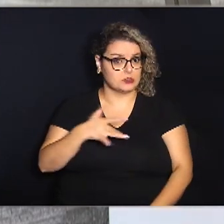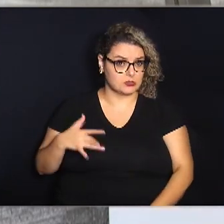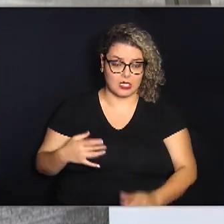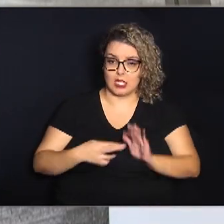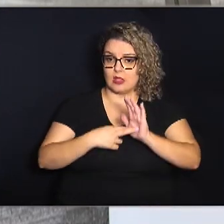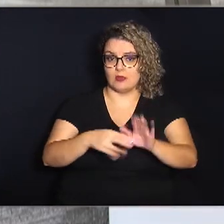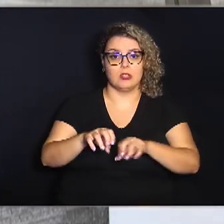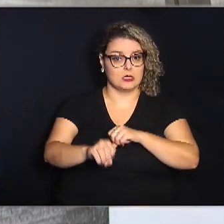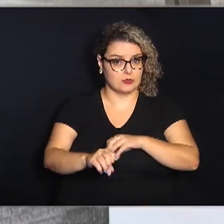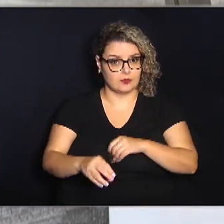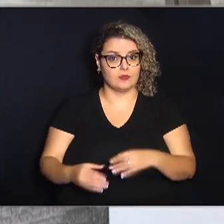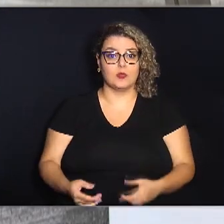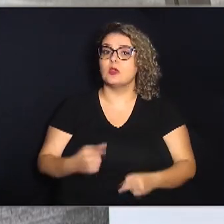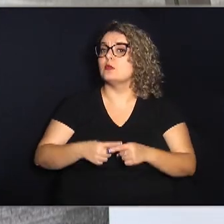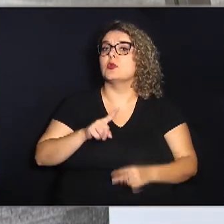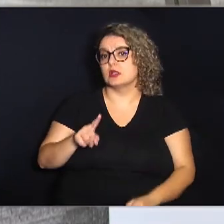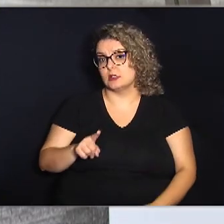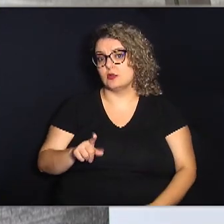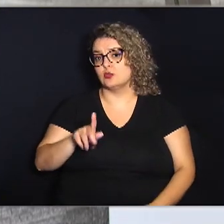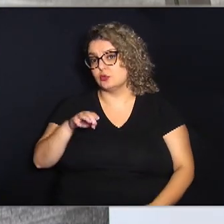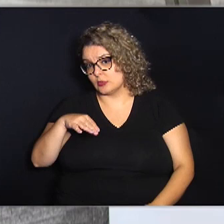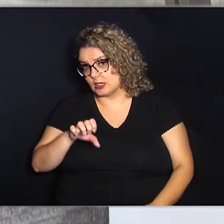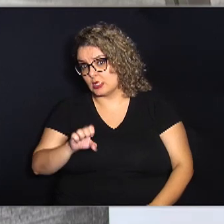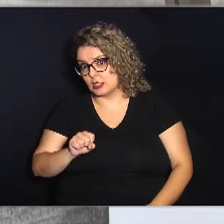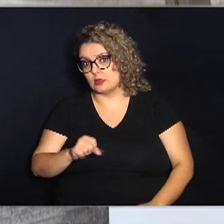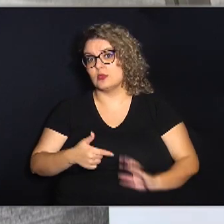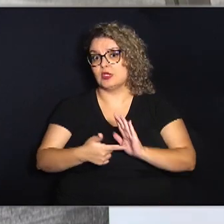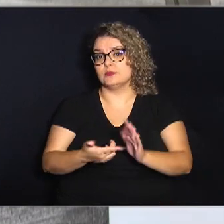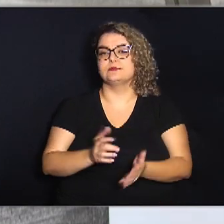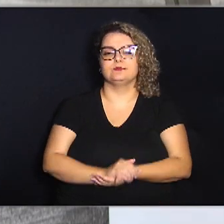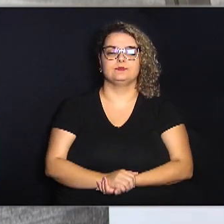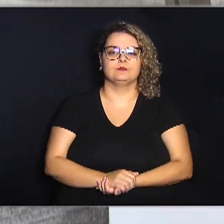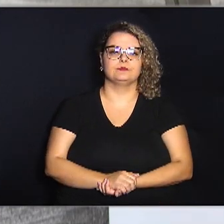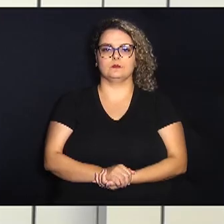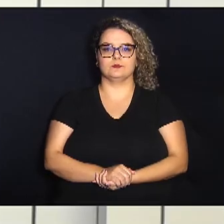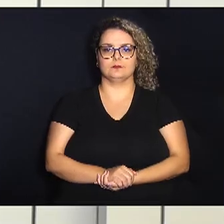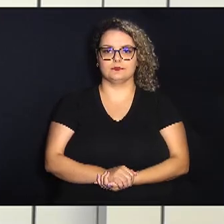na área da educação e por que não ser também nessa atividade esportiva.